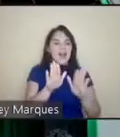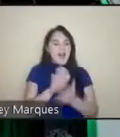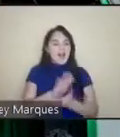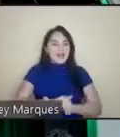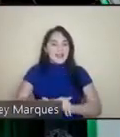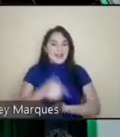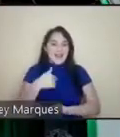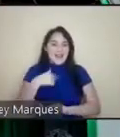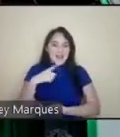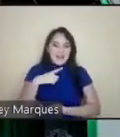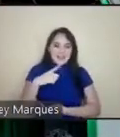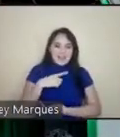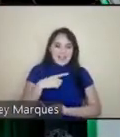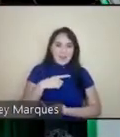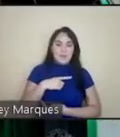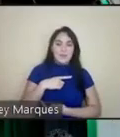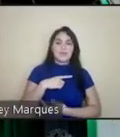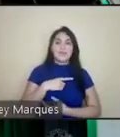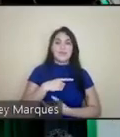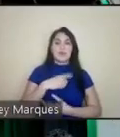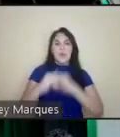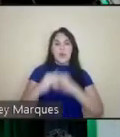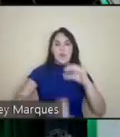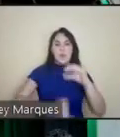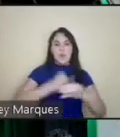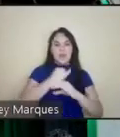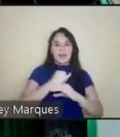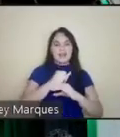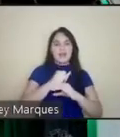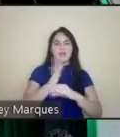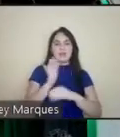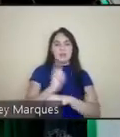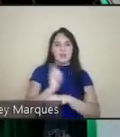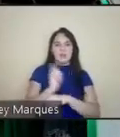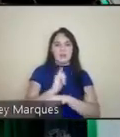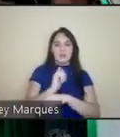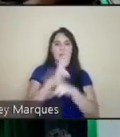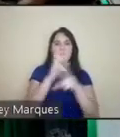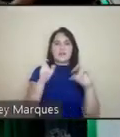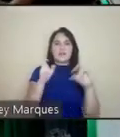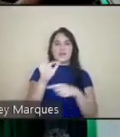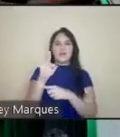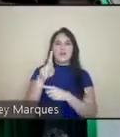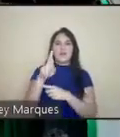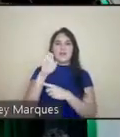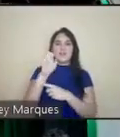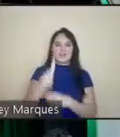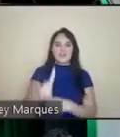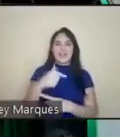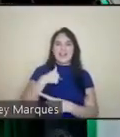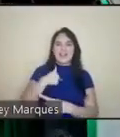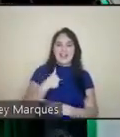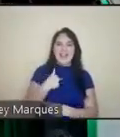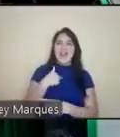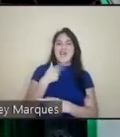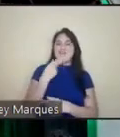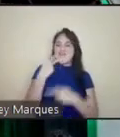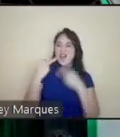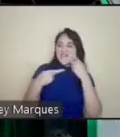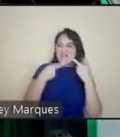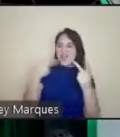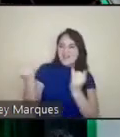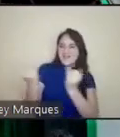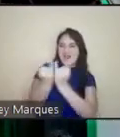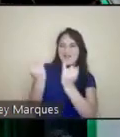um canal no YouTube chamado Fresh, onde eu falo dos outros. Eu falo dos outros e das outras. Eu falo